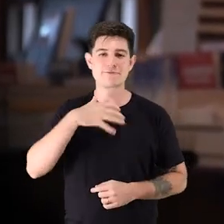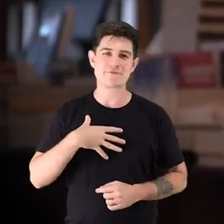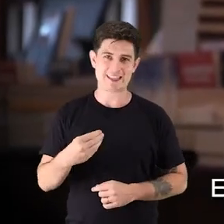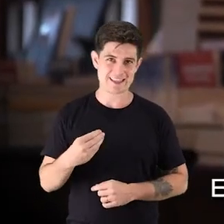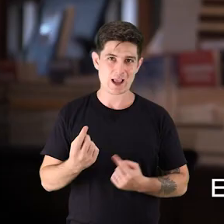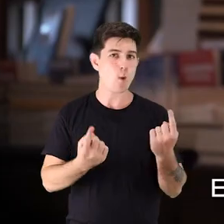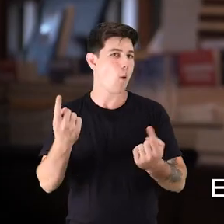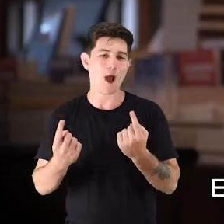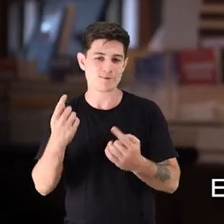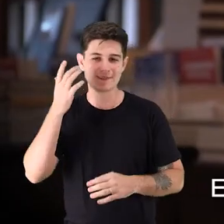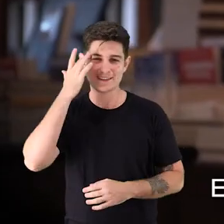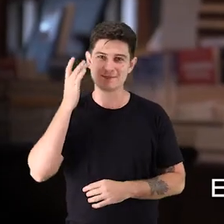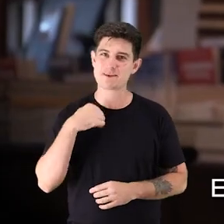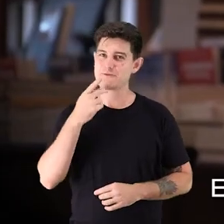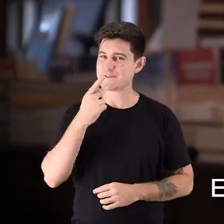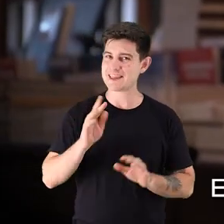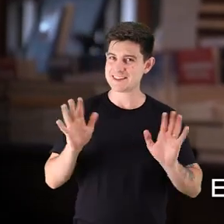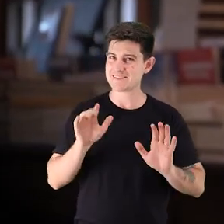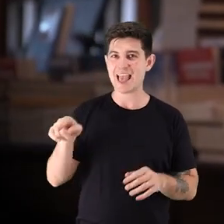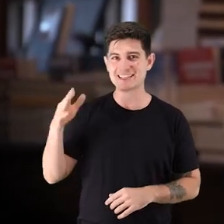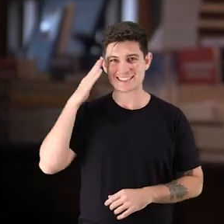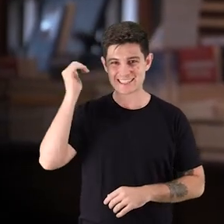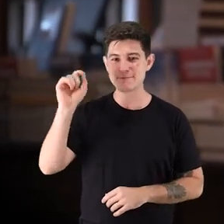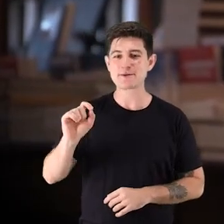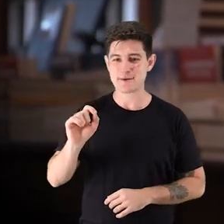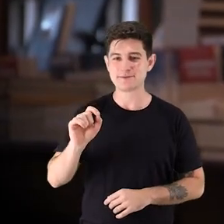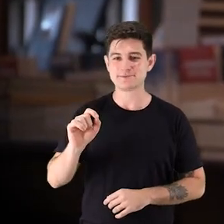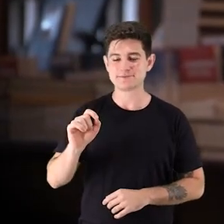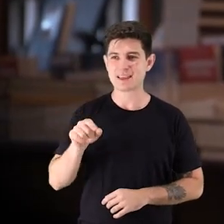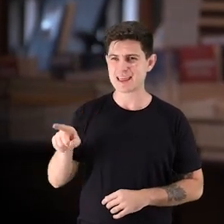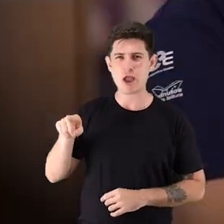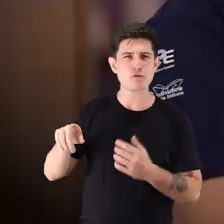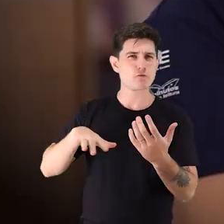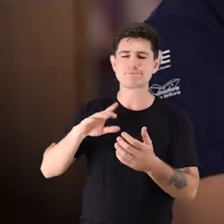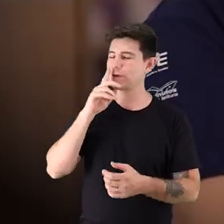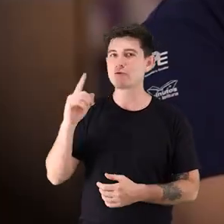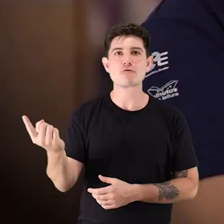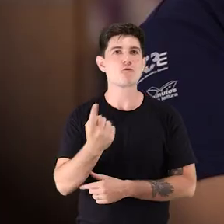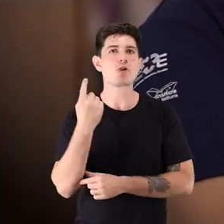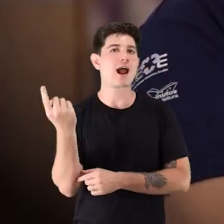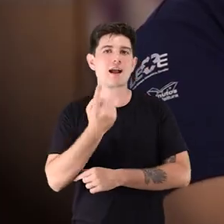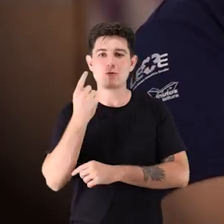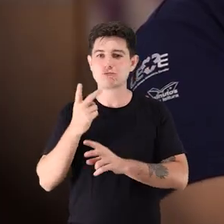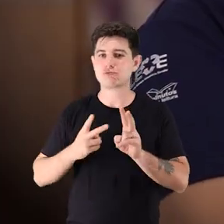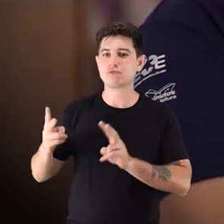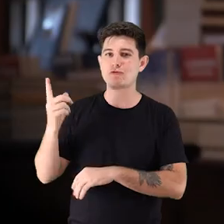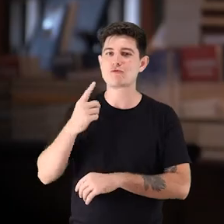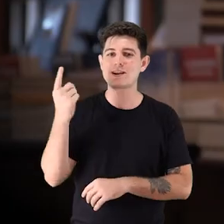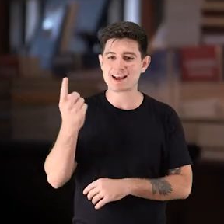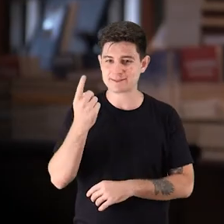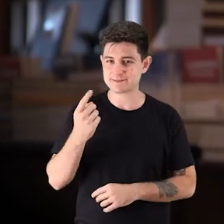filhas. Eu não vou contar qual é, né, mas a minha filha sabe qual é. Que até hoje ela está grande, até hoje ela é um furacão. Mas ela é um furacão? Ela, até hoje, ela